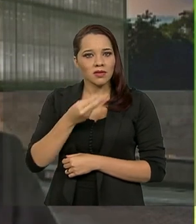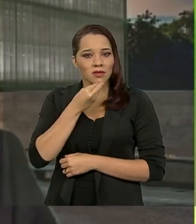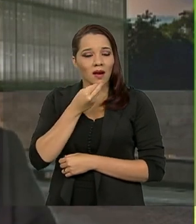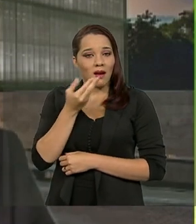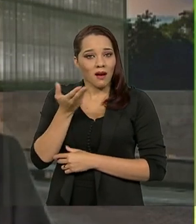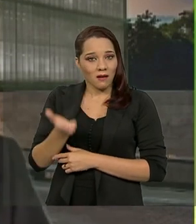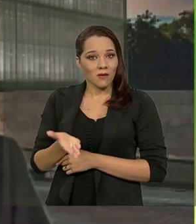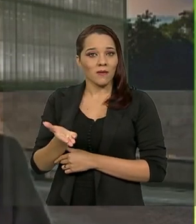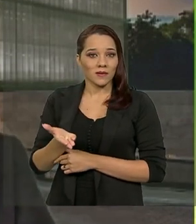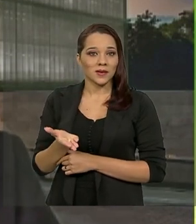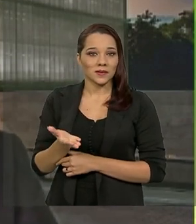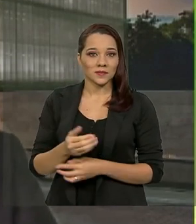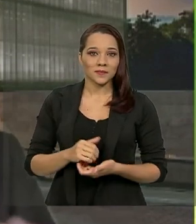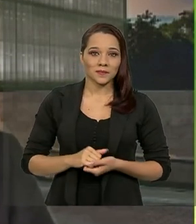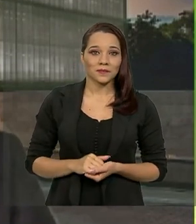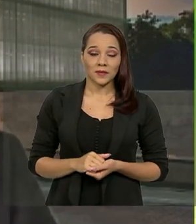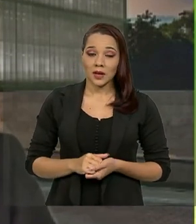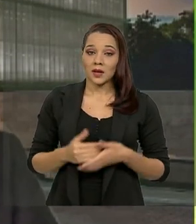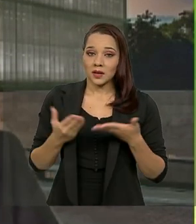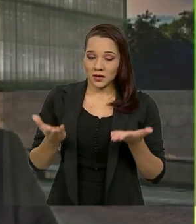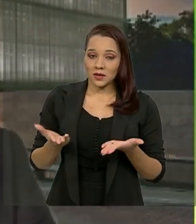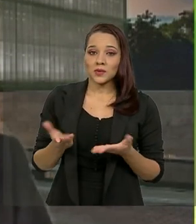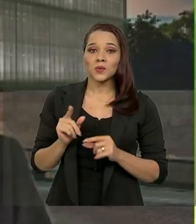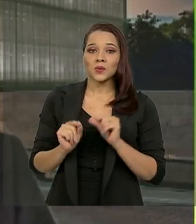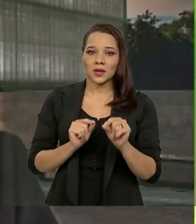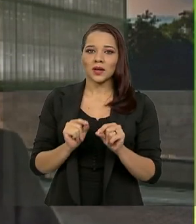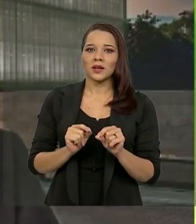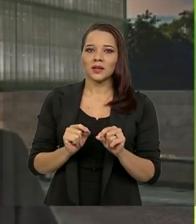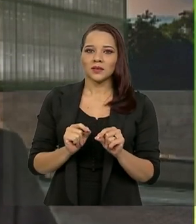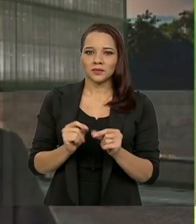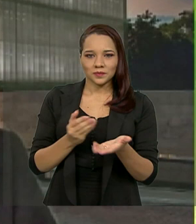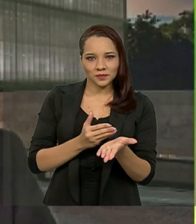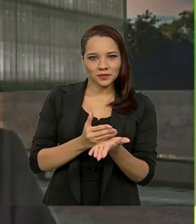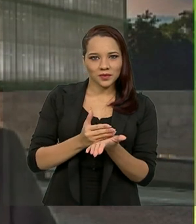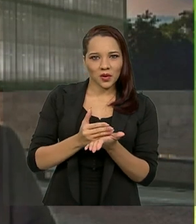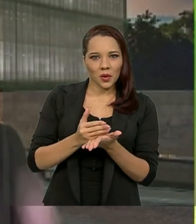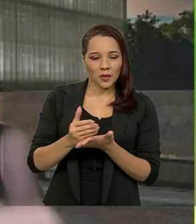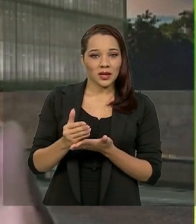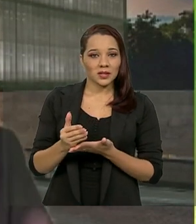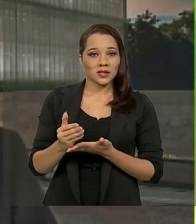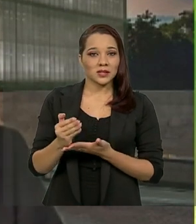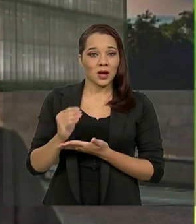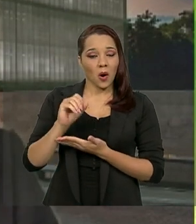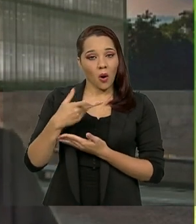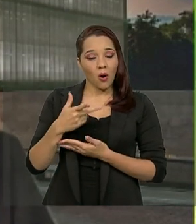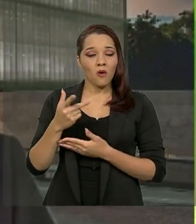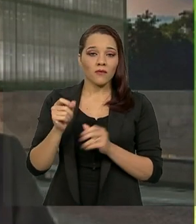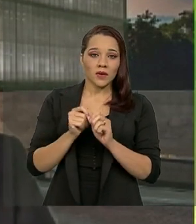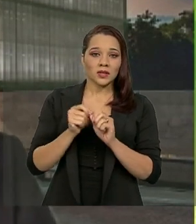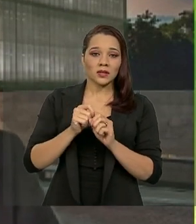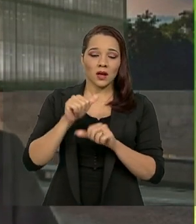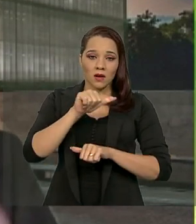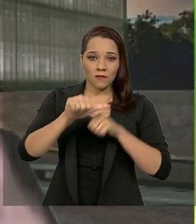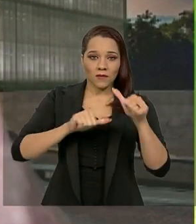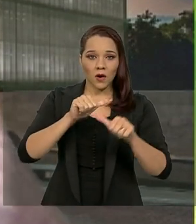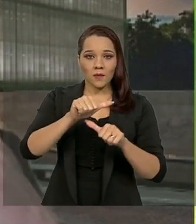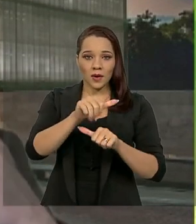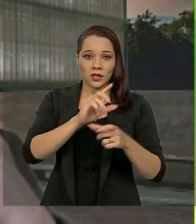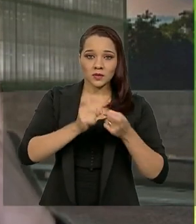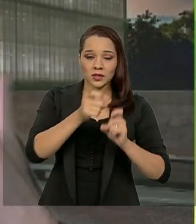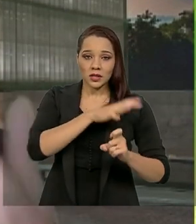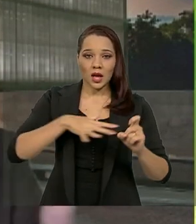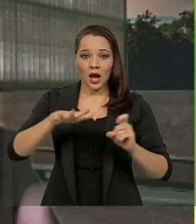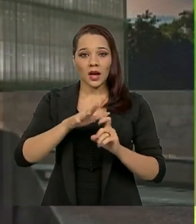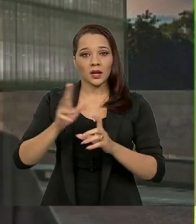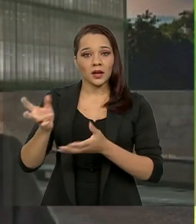esta oportunidade. E isto passa, sim, pela reforma tributária, por uma